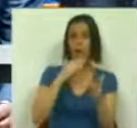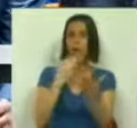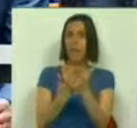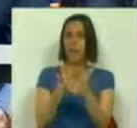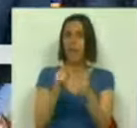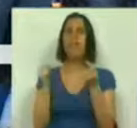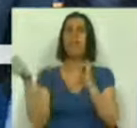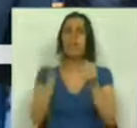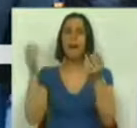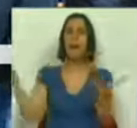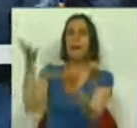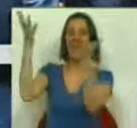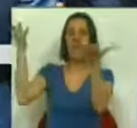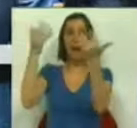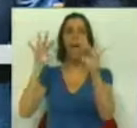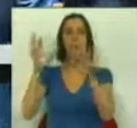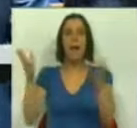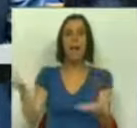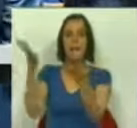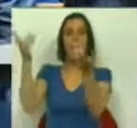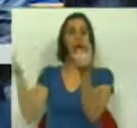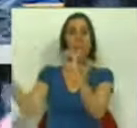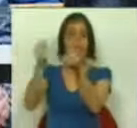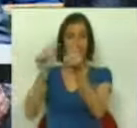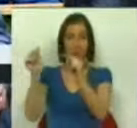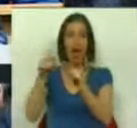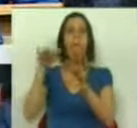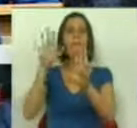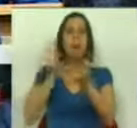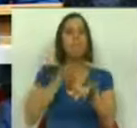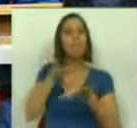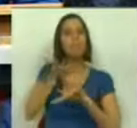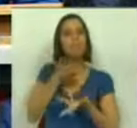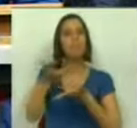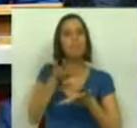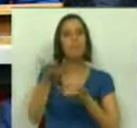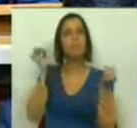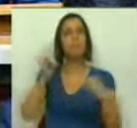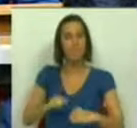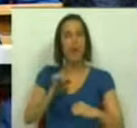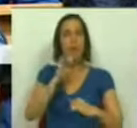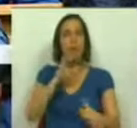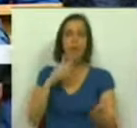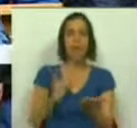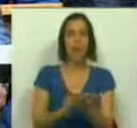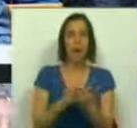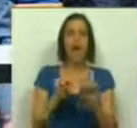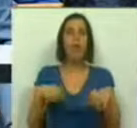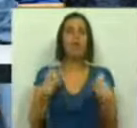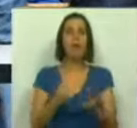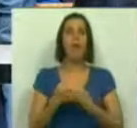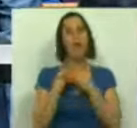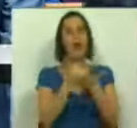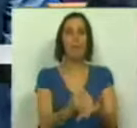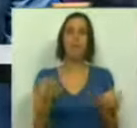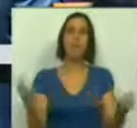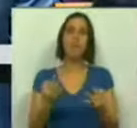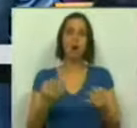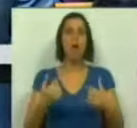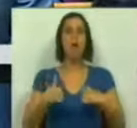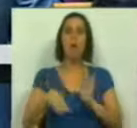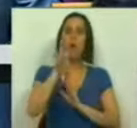suscitar este debate, mas mais do que suscitar o debate, suscitar negociações que possam ser consequentes e possam contribuir para